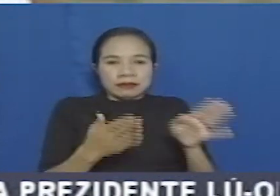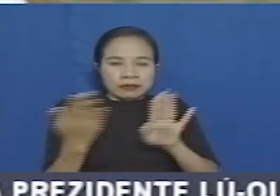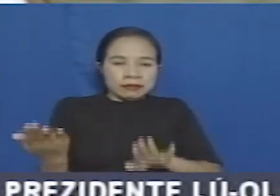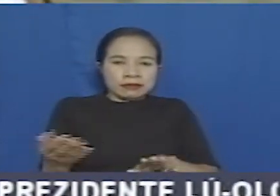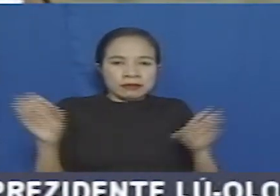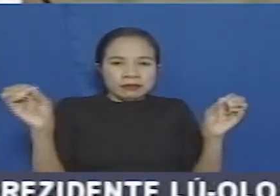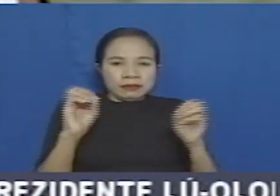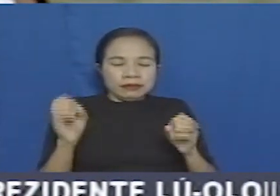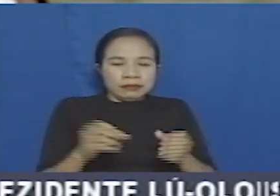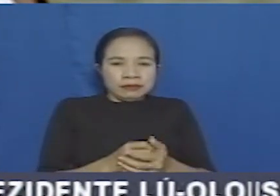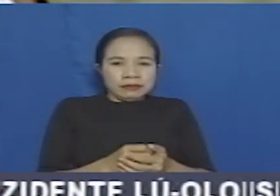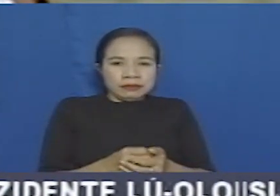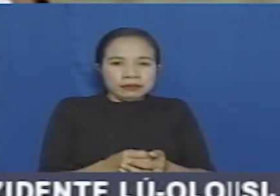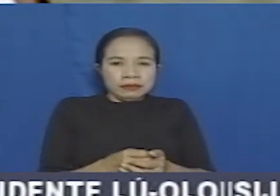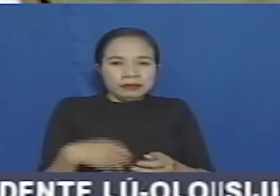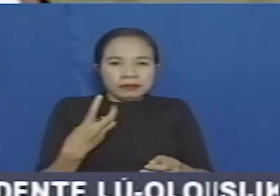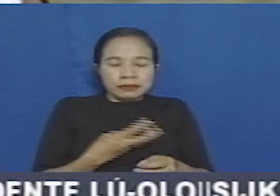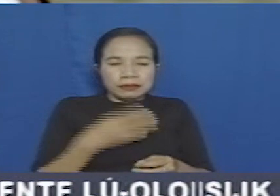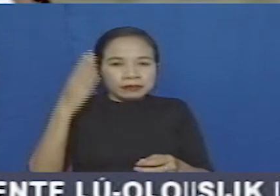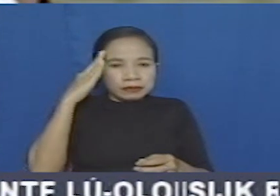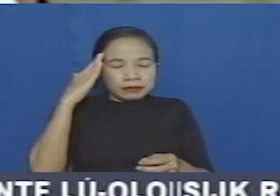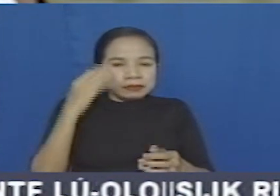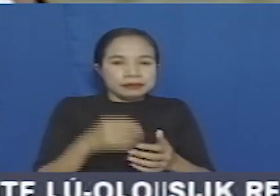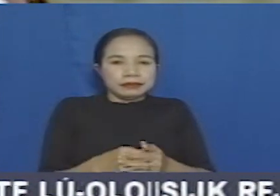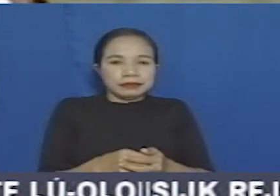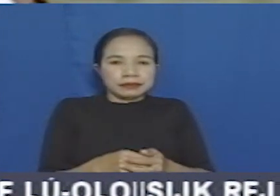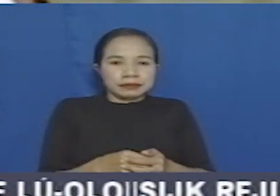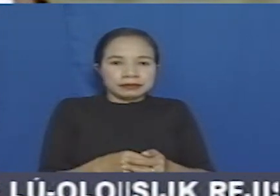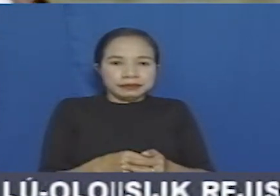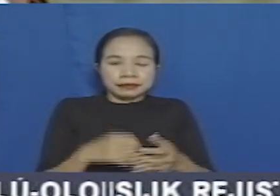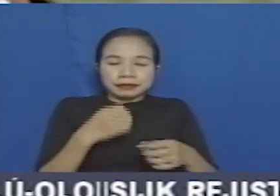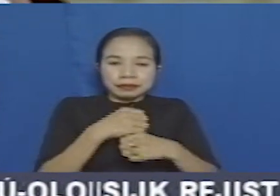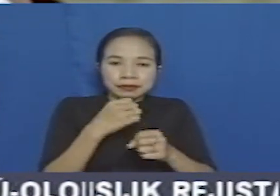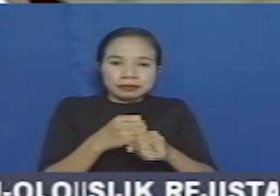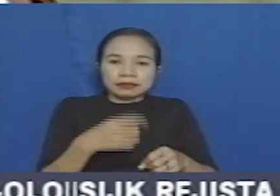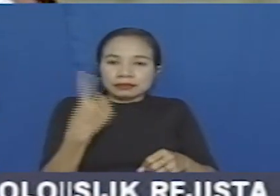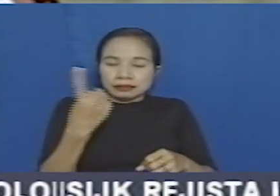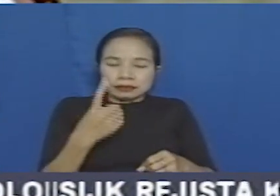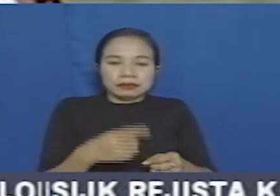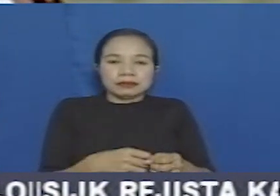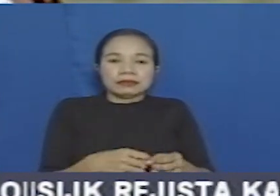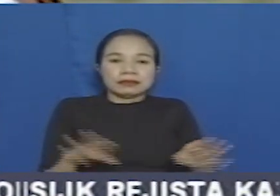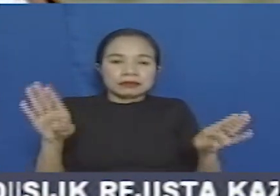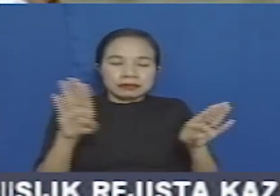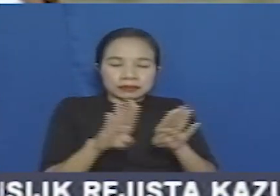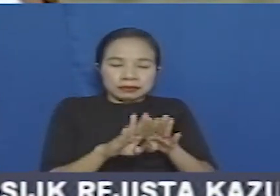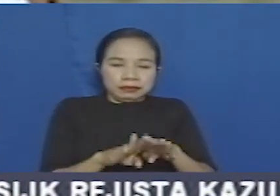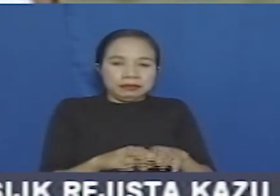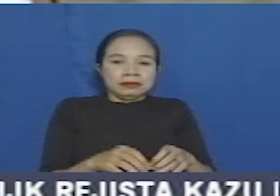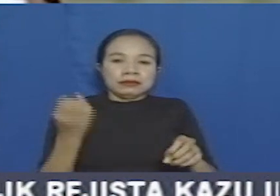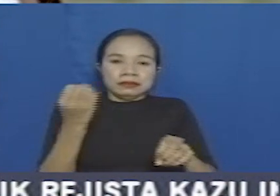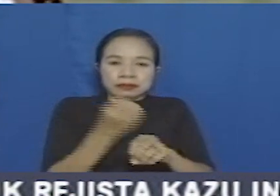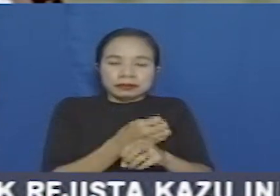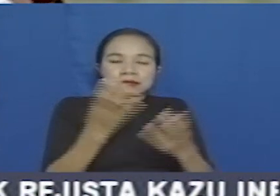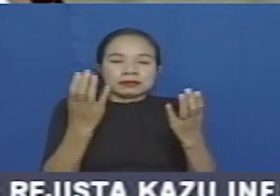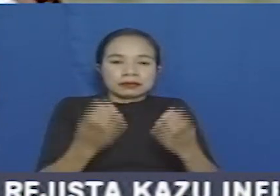Estado. Então, reconhece factos que vêm aqui e também, e tá sempre ataca a situação dele, e tem o objetivo, e tem a